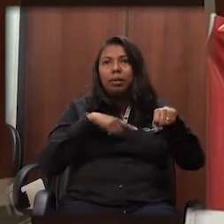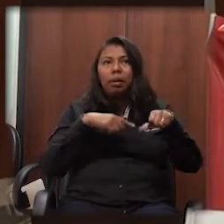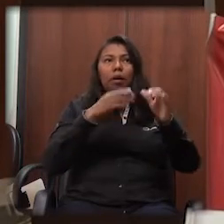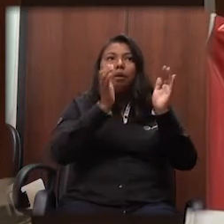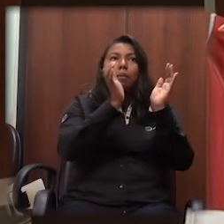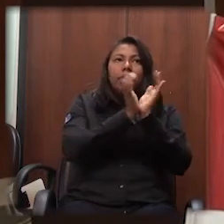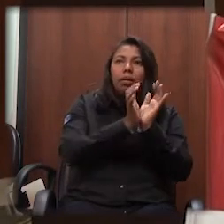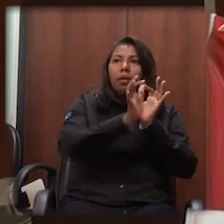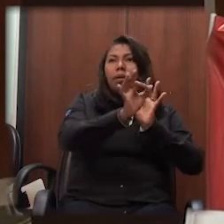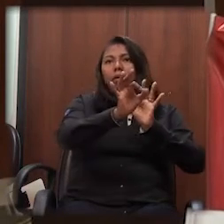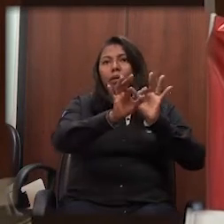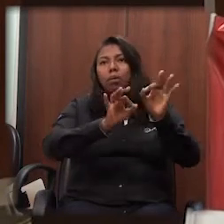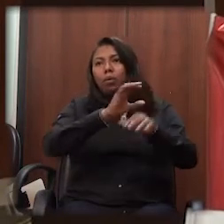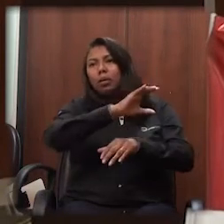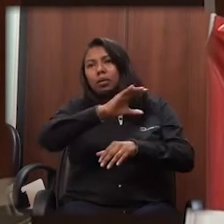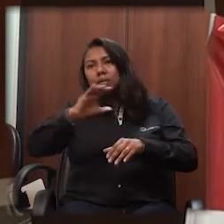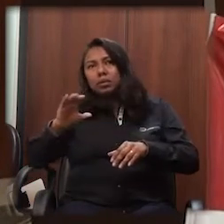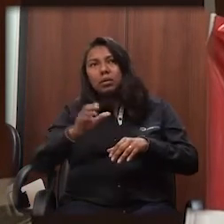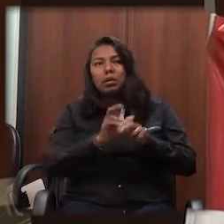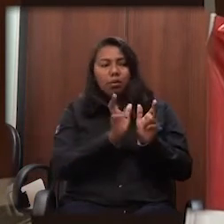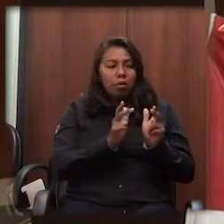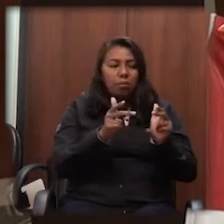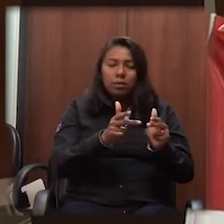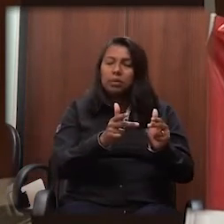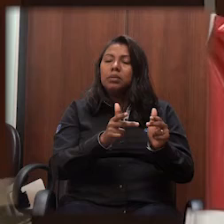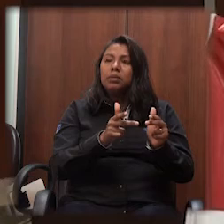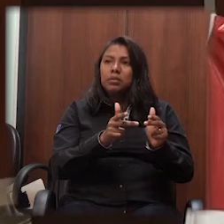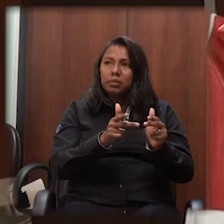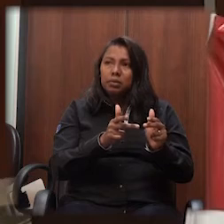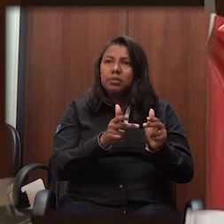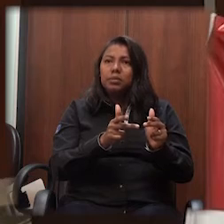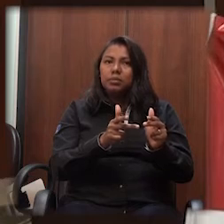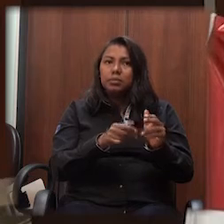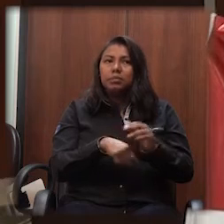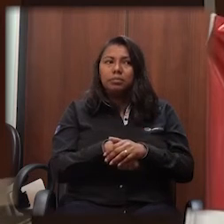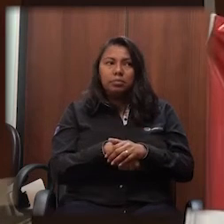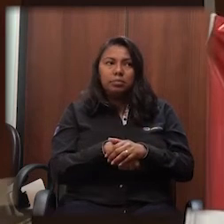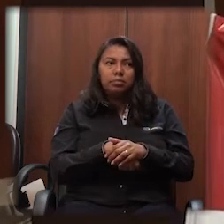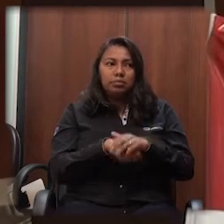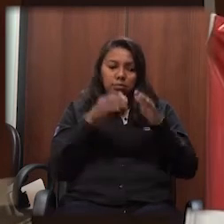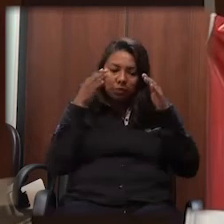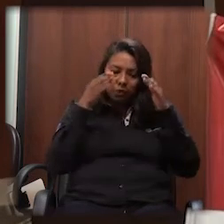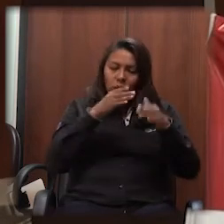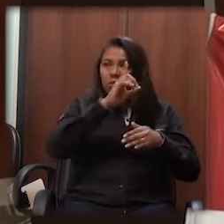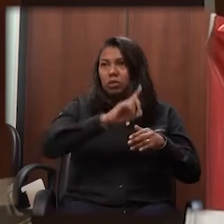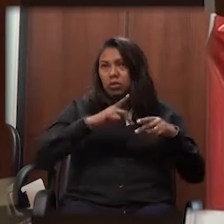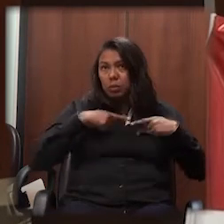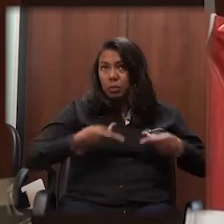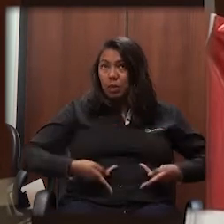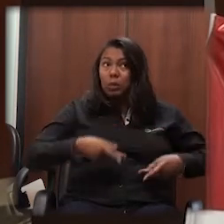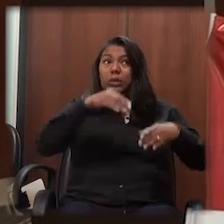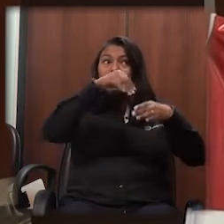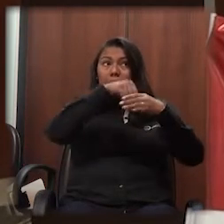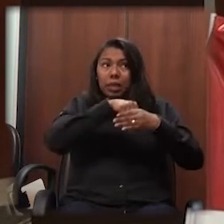por coordenações, por comissões, que de alguma forma tratam a temática de direitos humanos dentro da